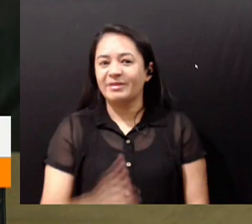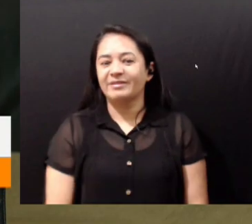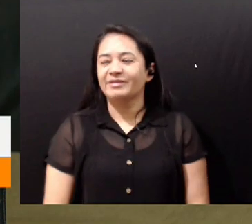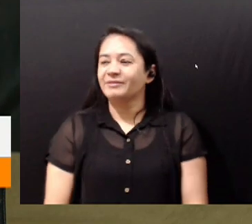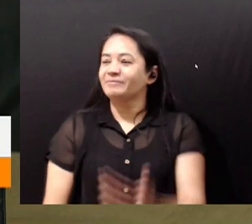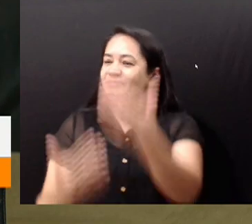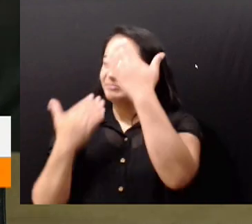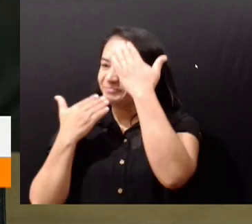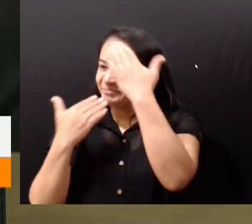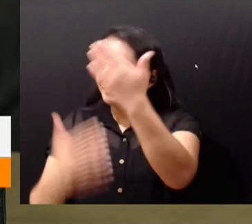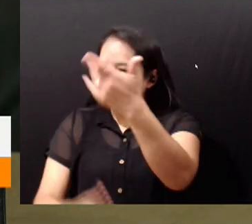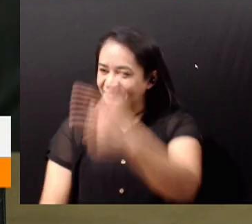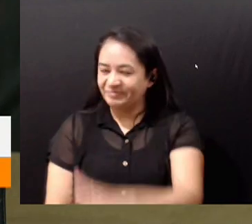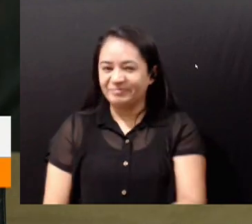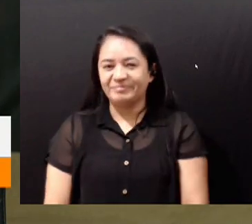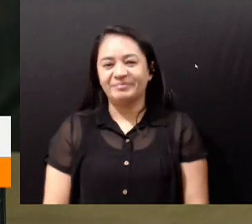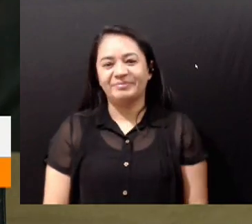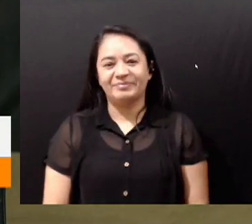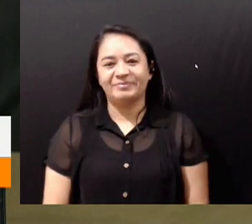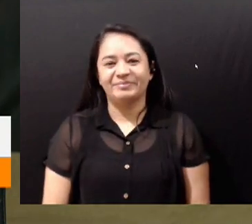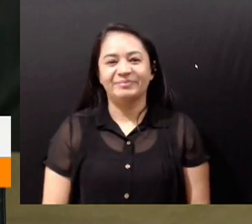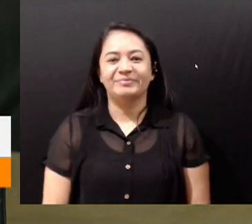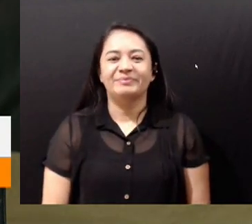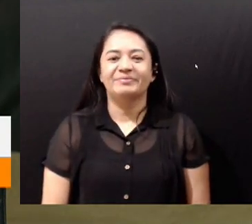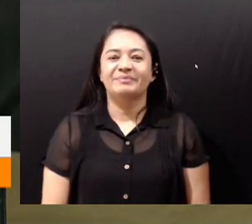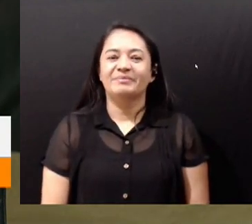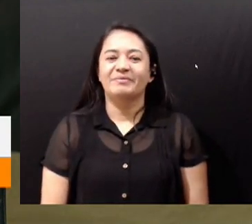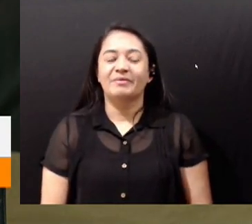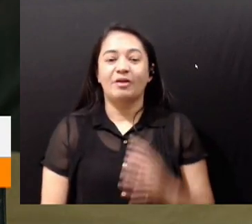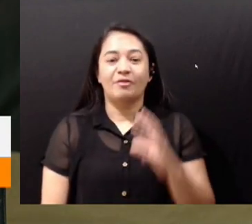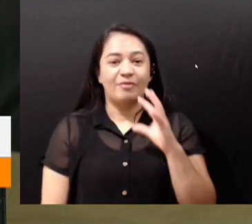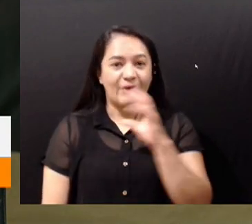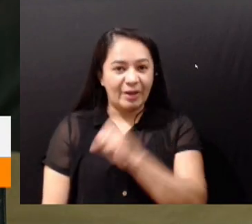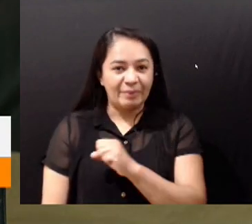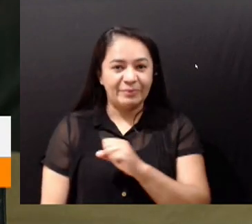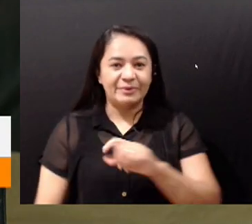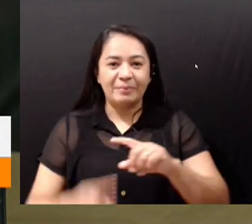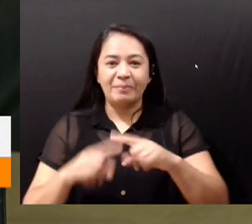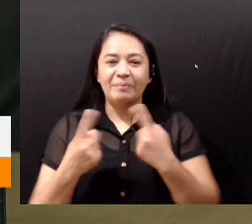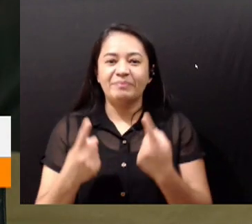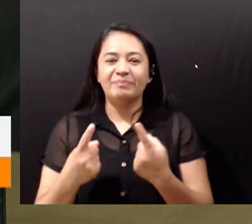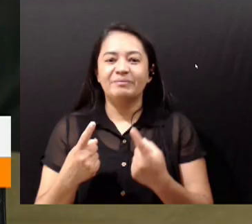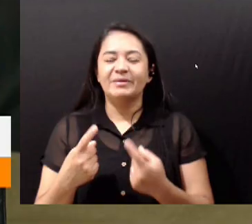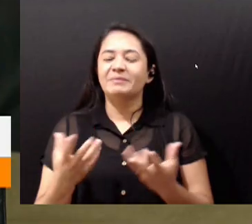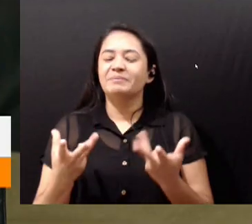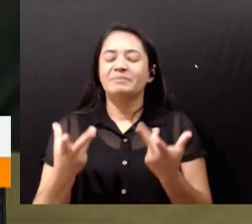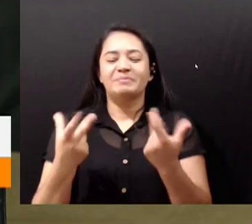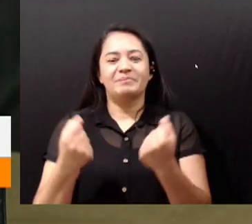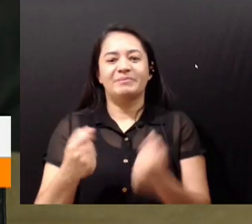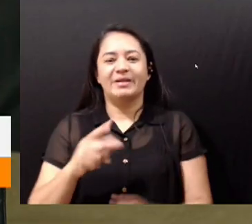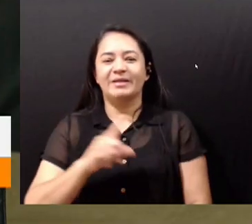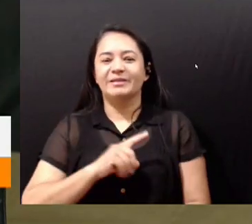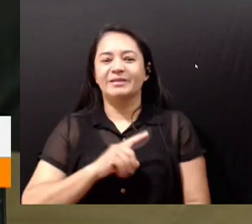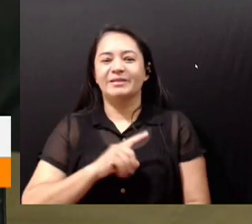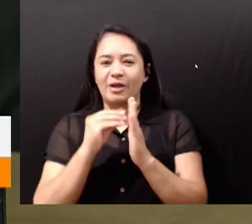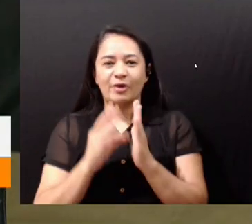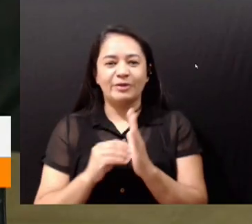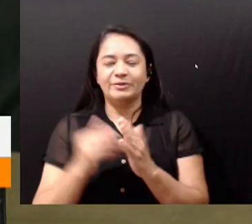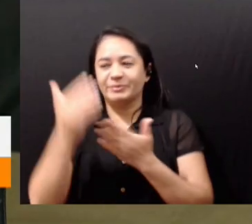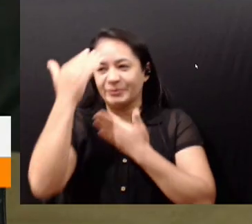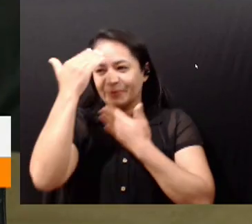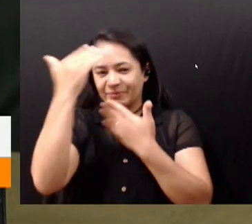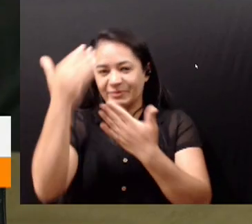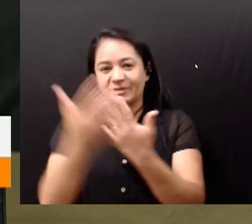pela participação de vocês duas. Foi muito rápido, mas foi muito preciso. Tem bastante conteúdo. Muito obrigada. Gente, é o